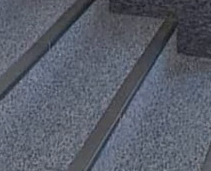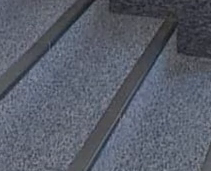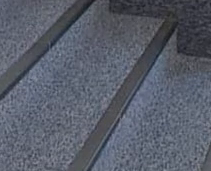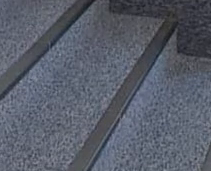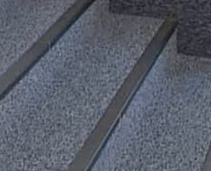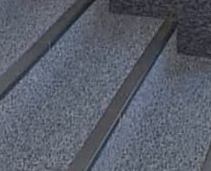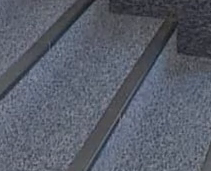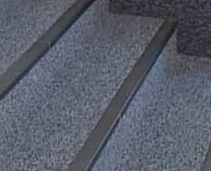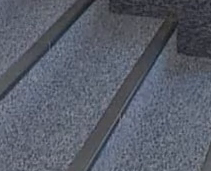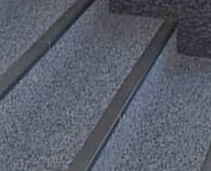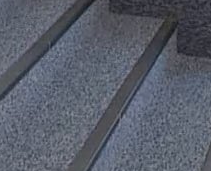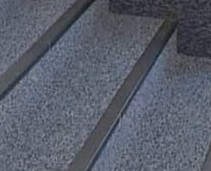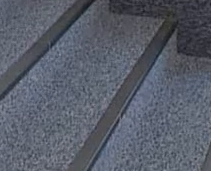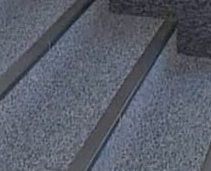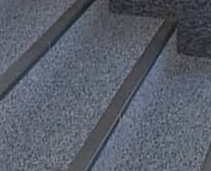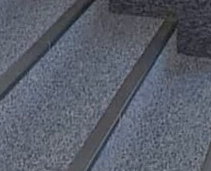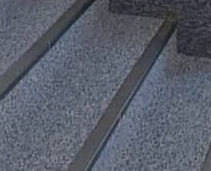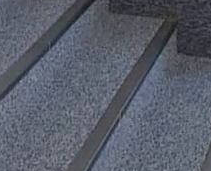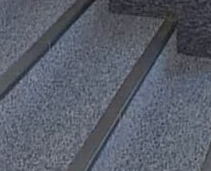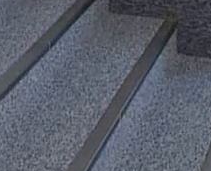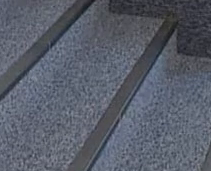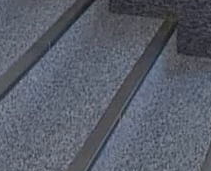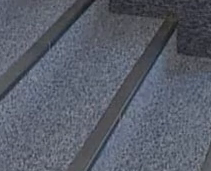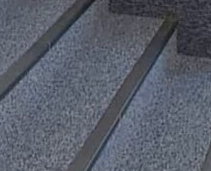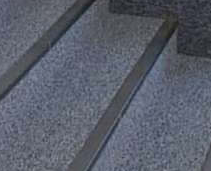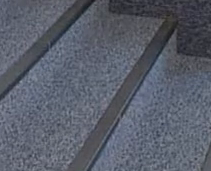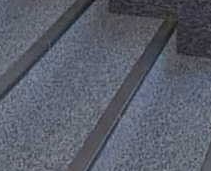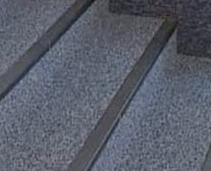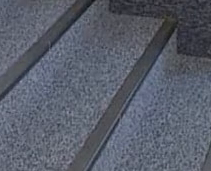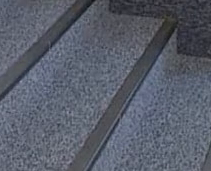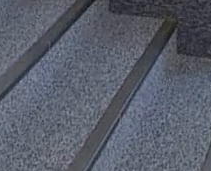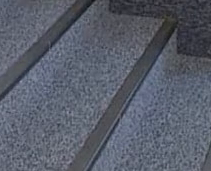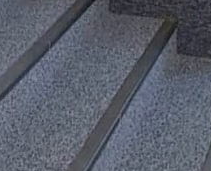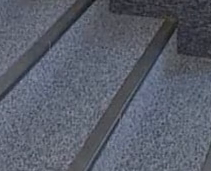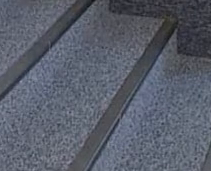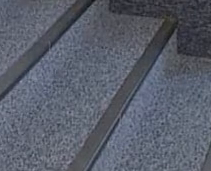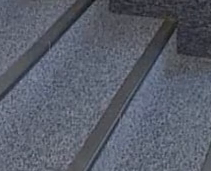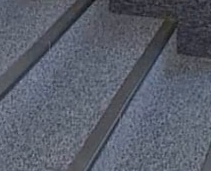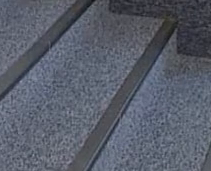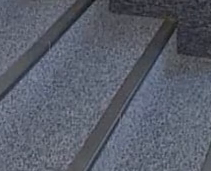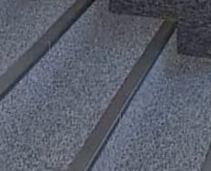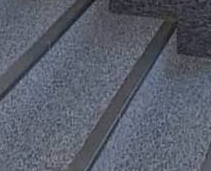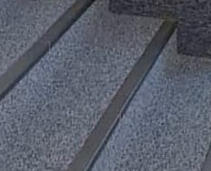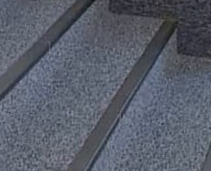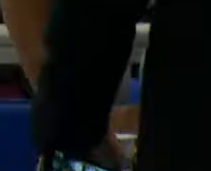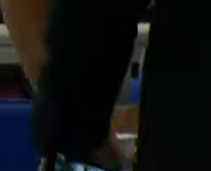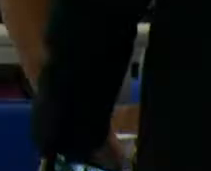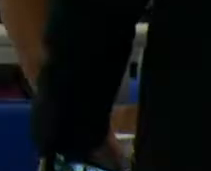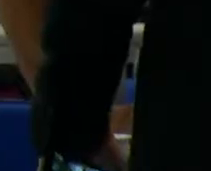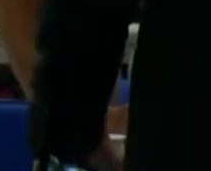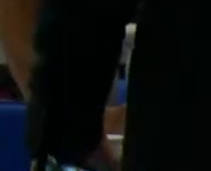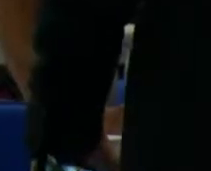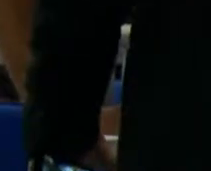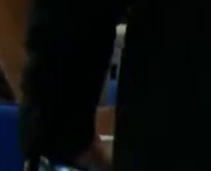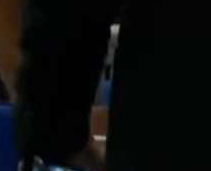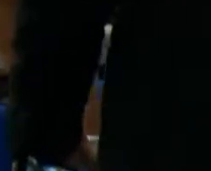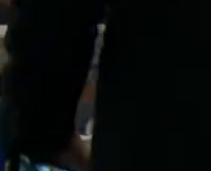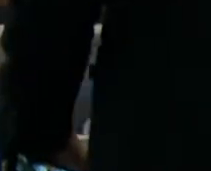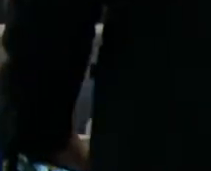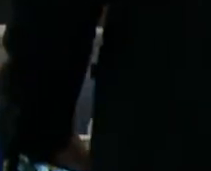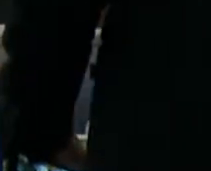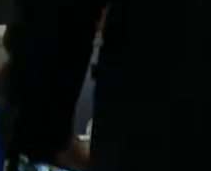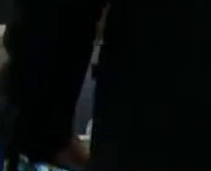aqui ao plenário, tá bom? Fique à vontade, viu, vereador? Vereadora Fernanda. Obrigada pela parte. Bom dia, padre. Bom